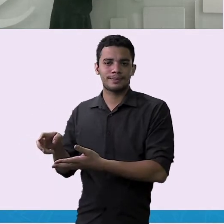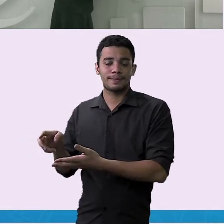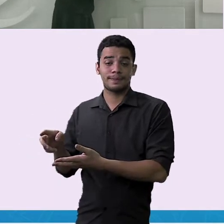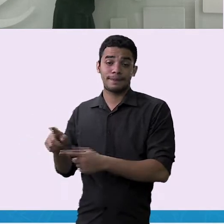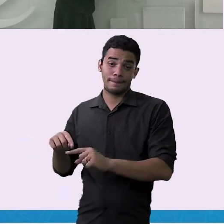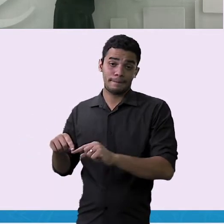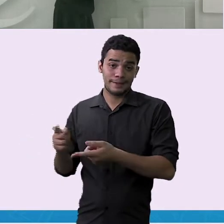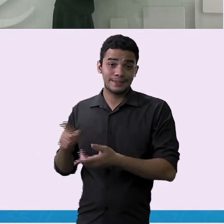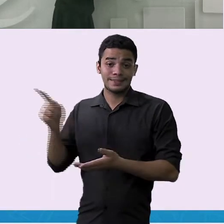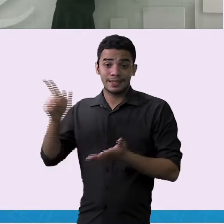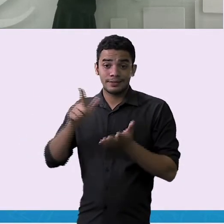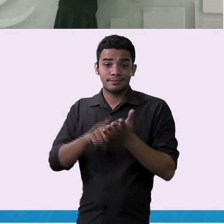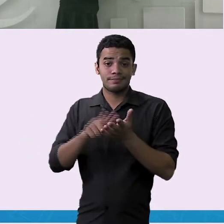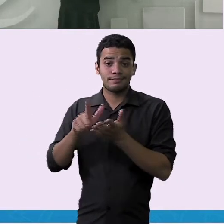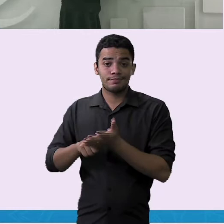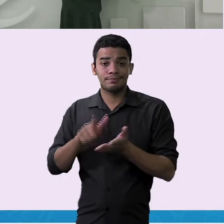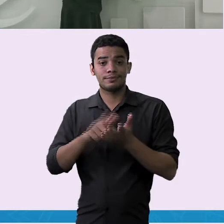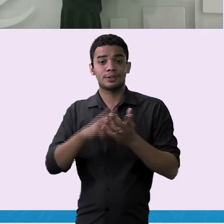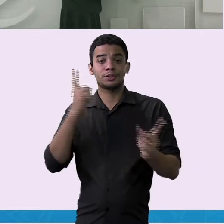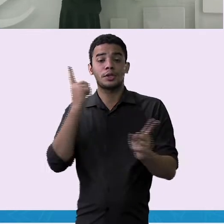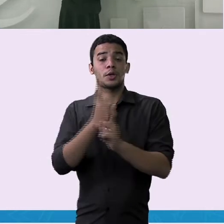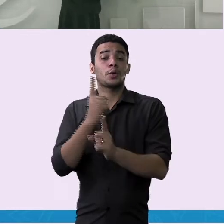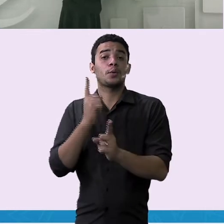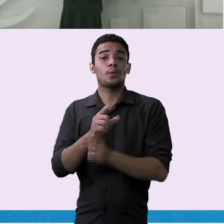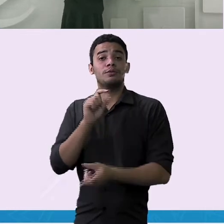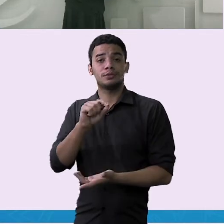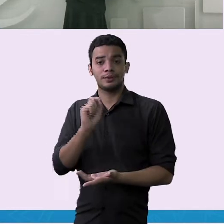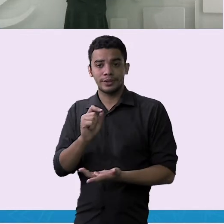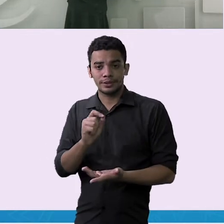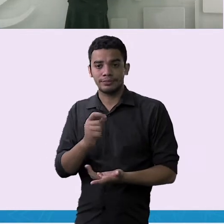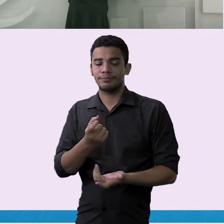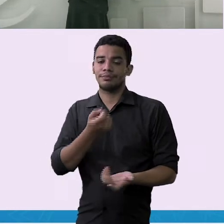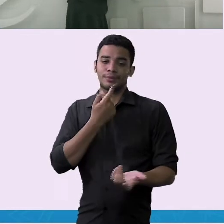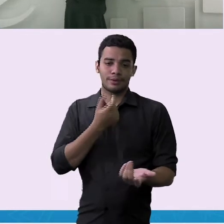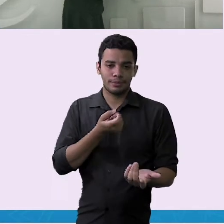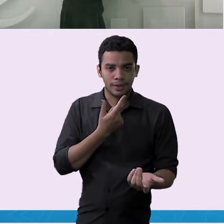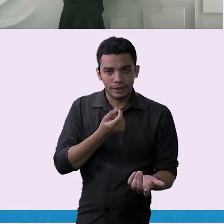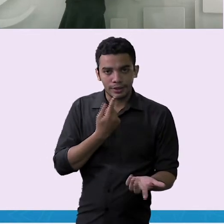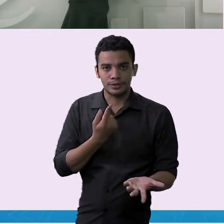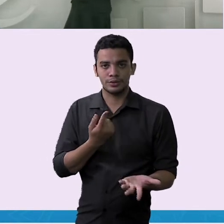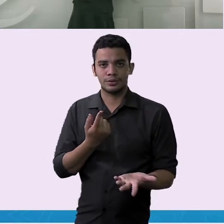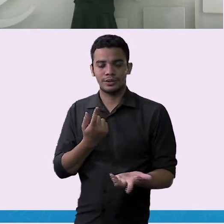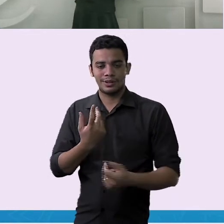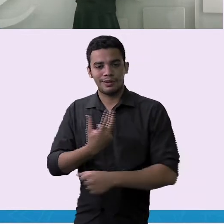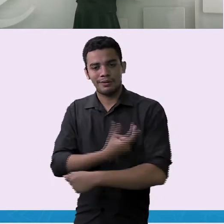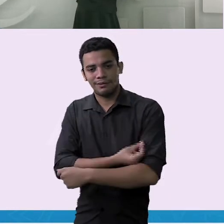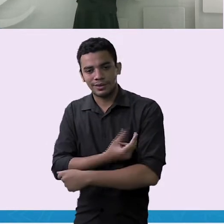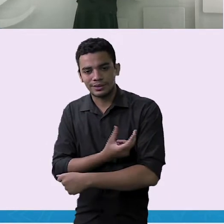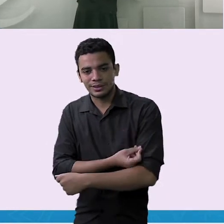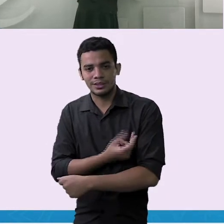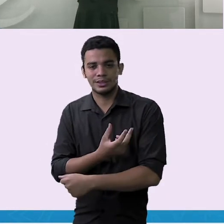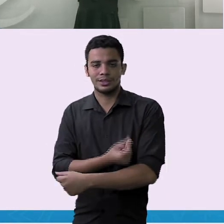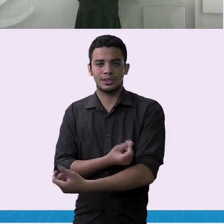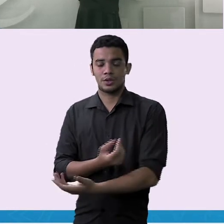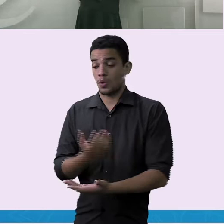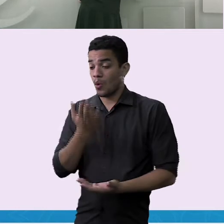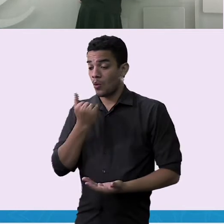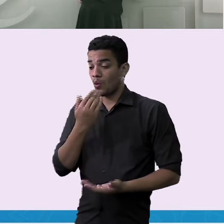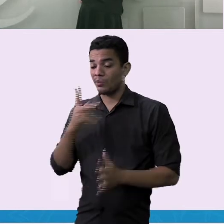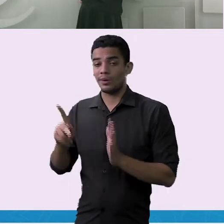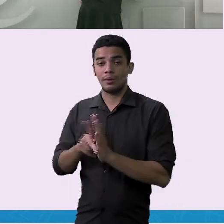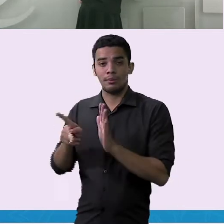Medicamentos, vacinas, rações, sal mineral, ferragens